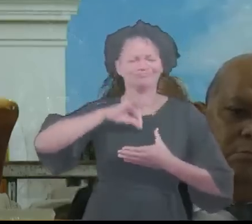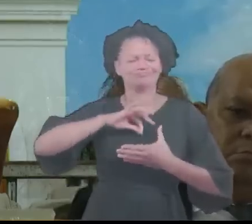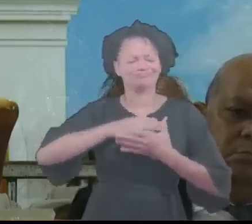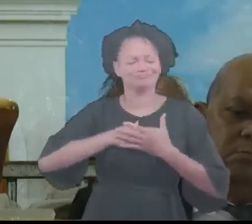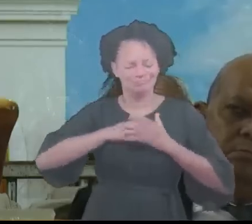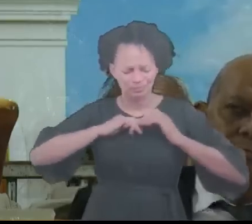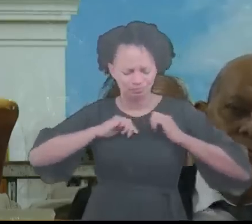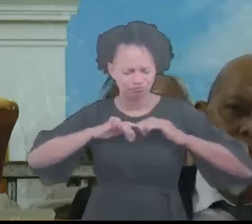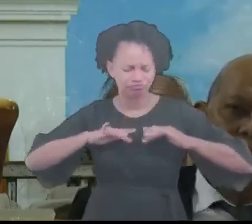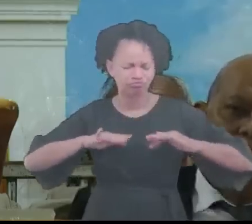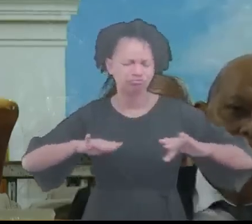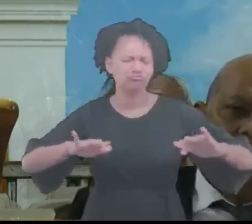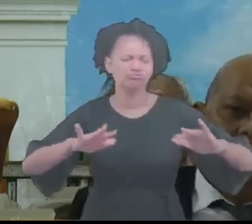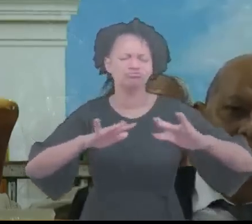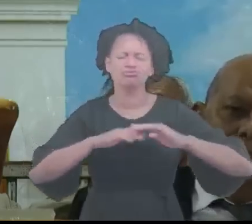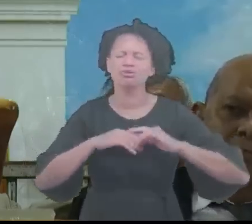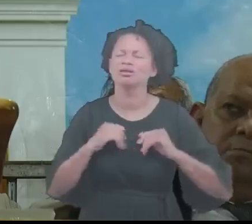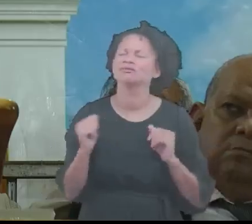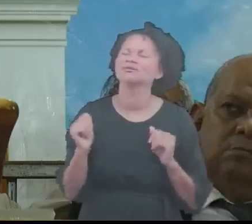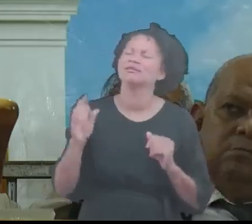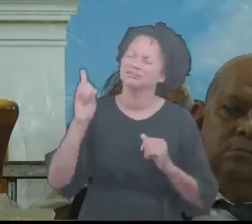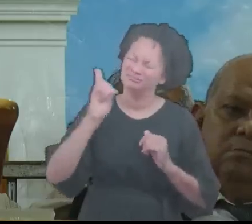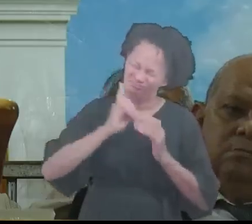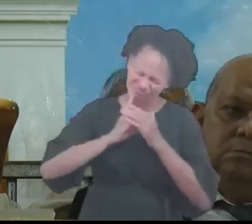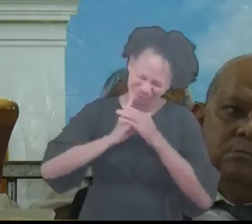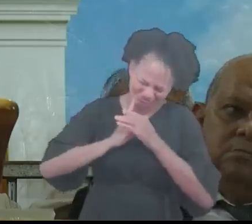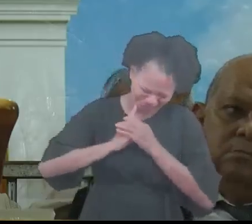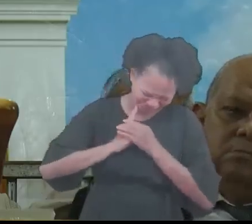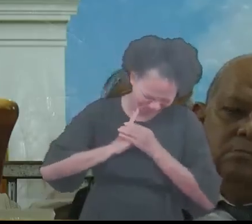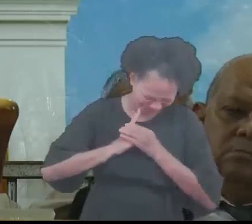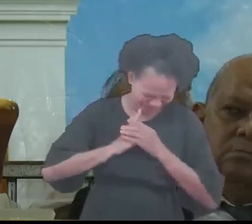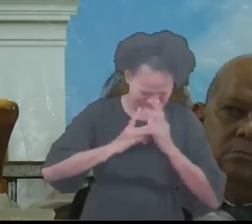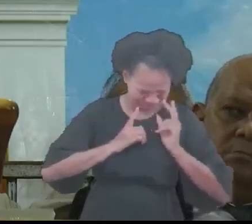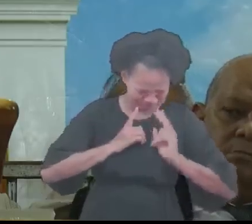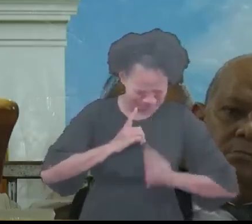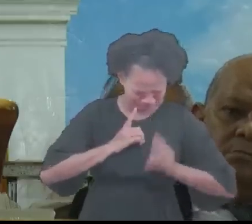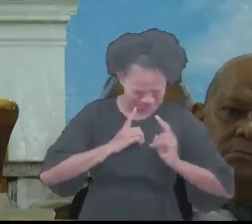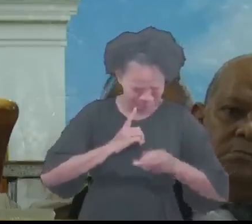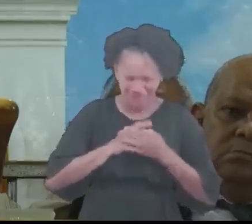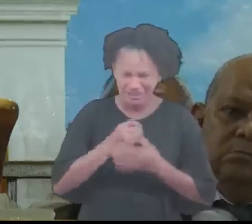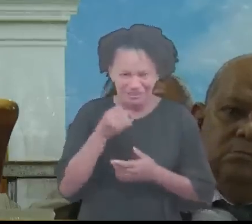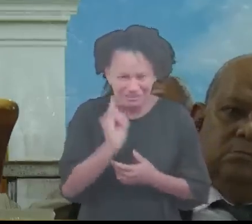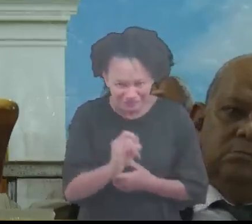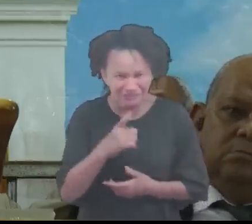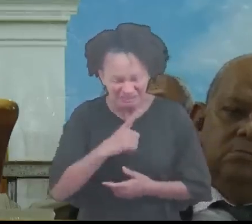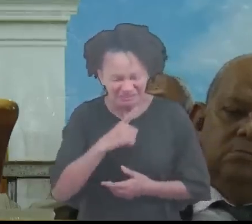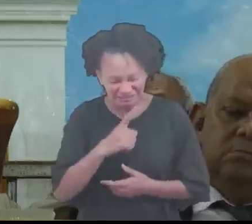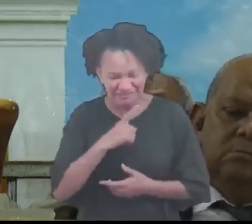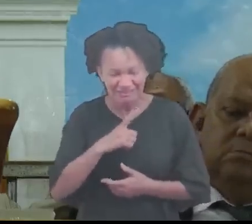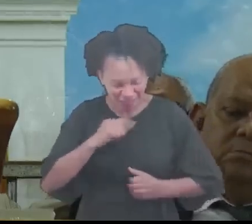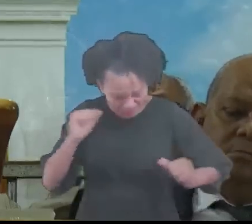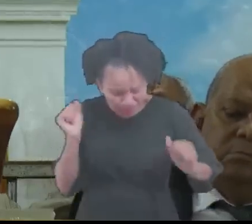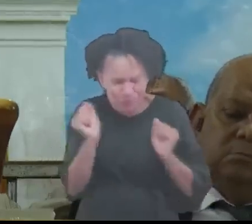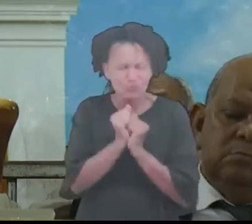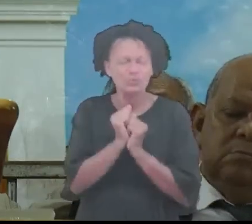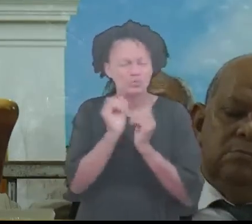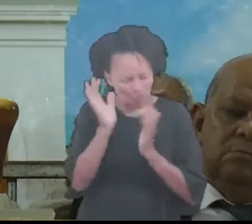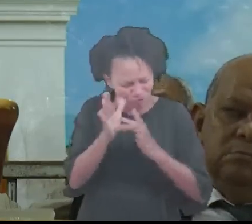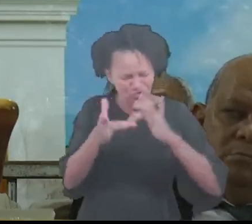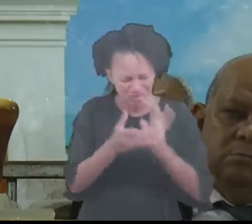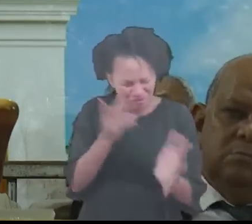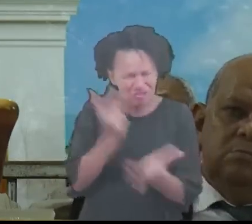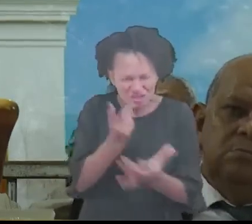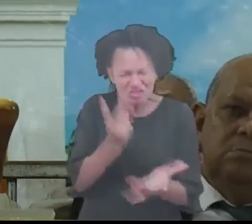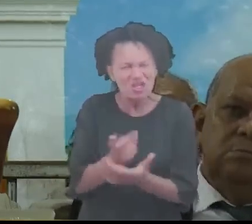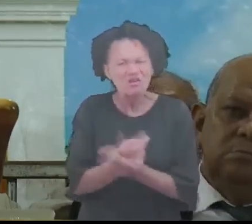mirra. Oh, aleluia, morará entre os meus seios. Se você tem saquitel de mirra no seio, levante